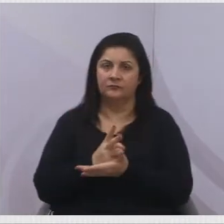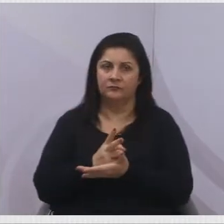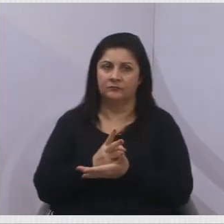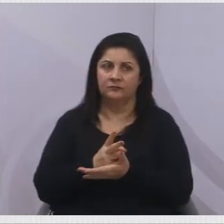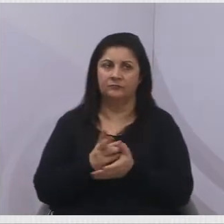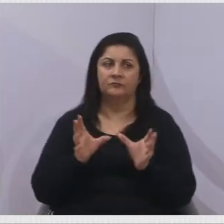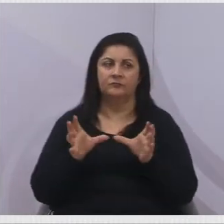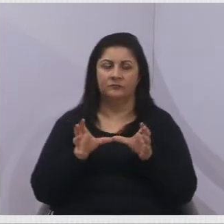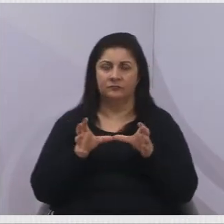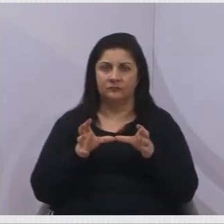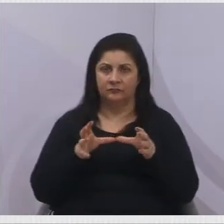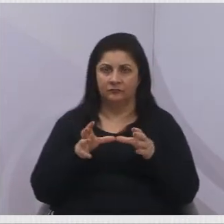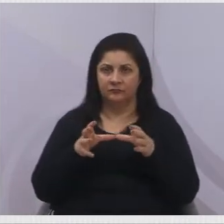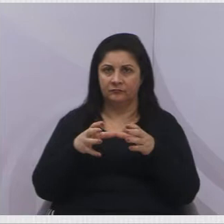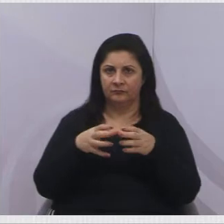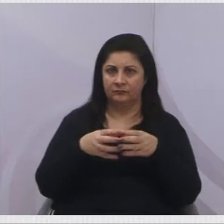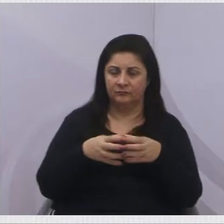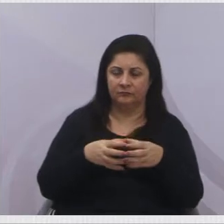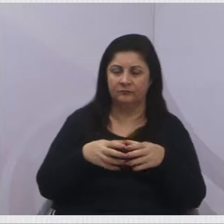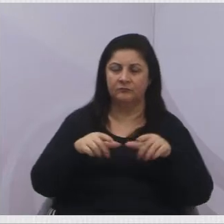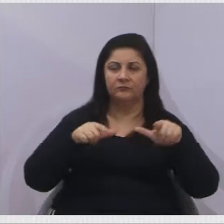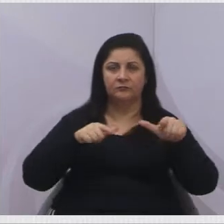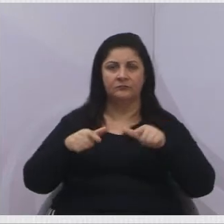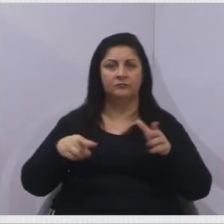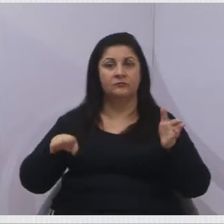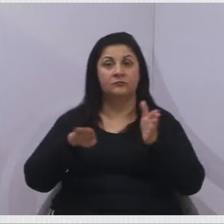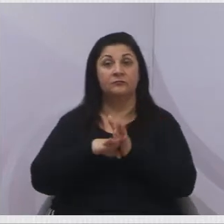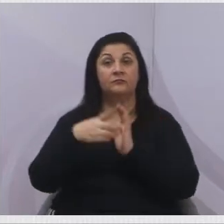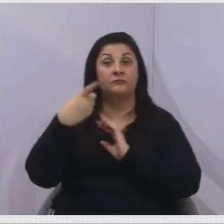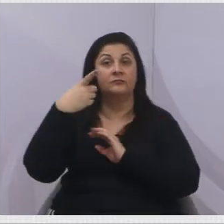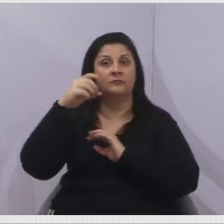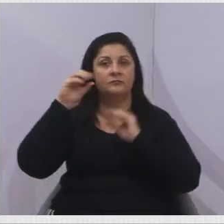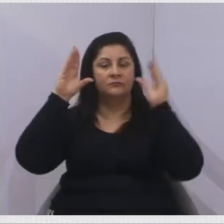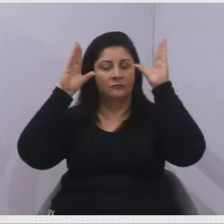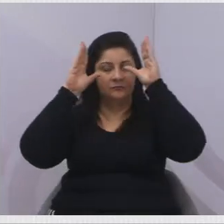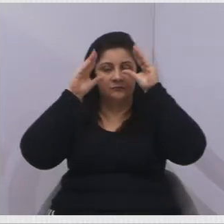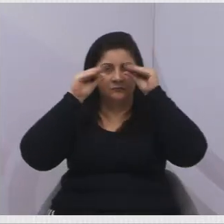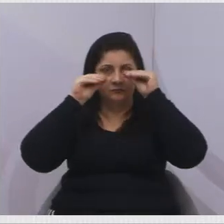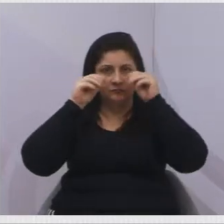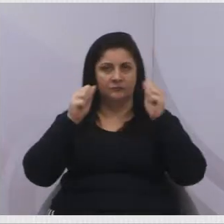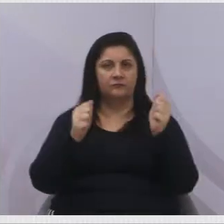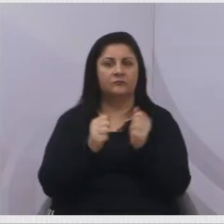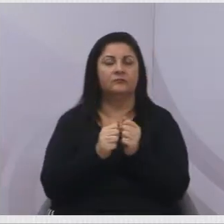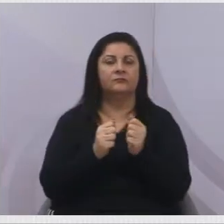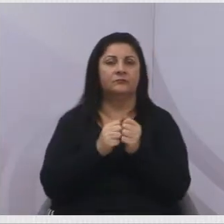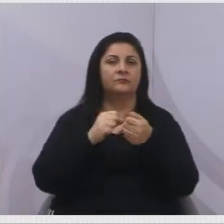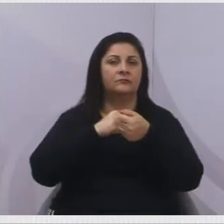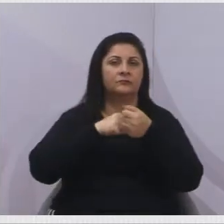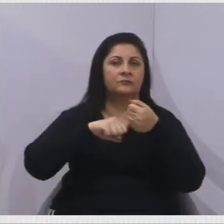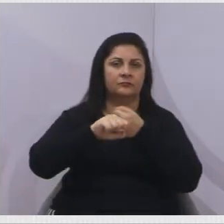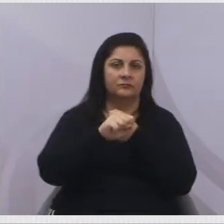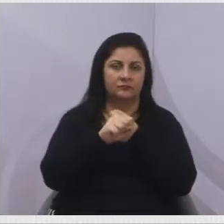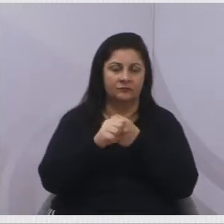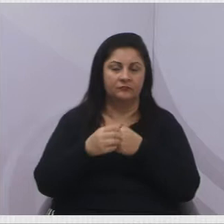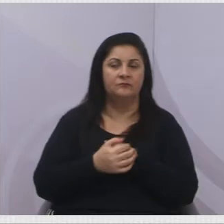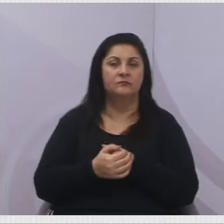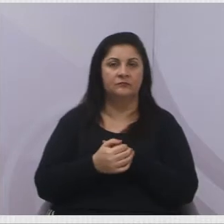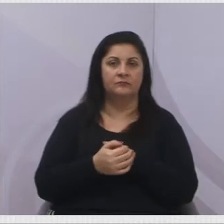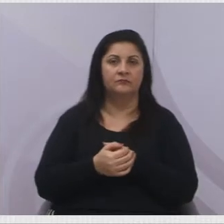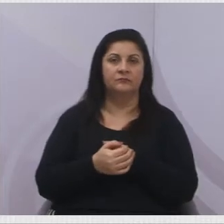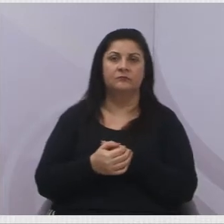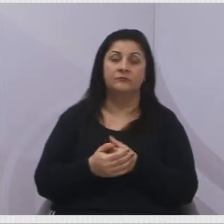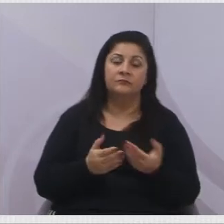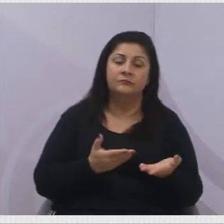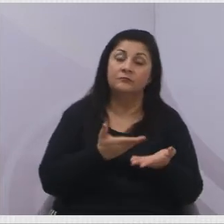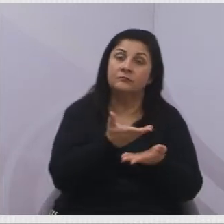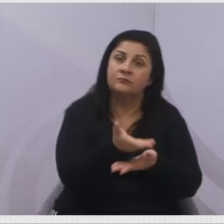do consultório na rua trabalhava até às 10 da noite, junto com a equipe da assistência social, para fazer